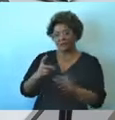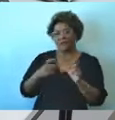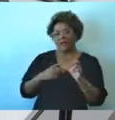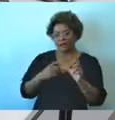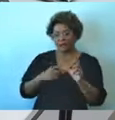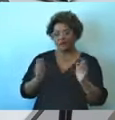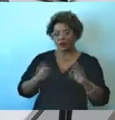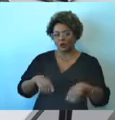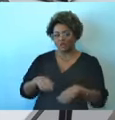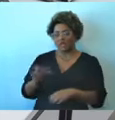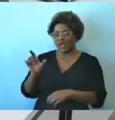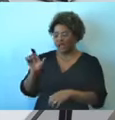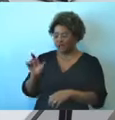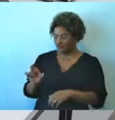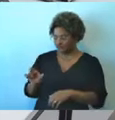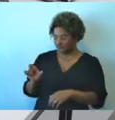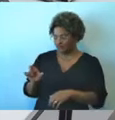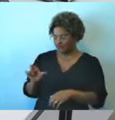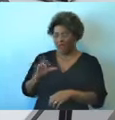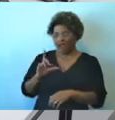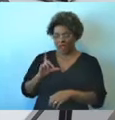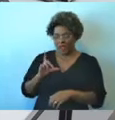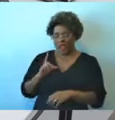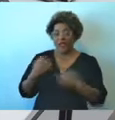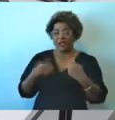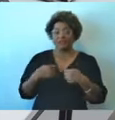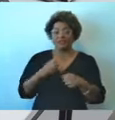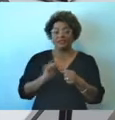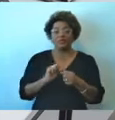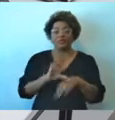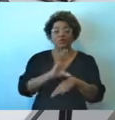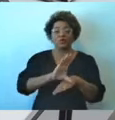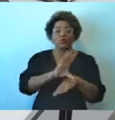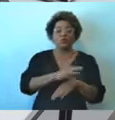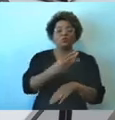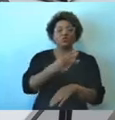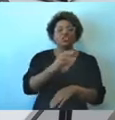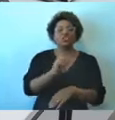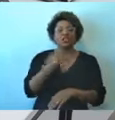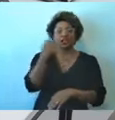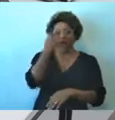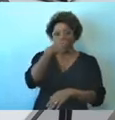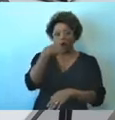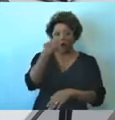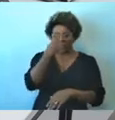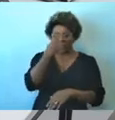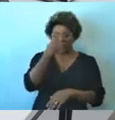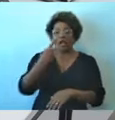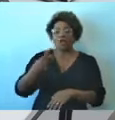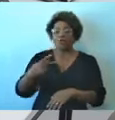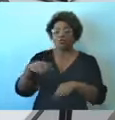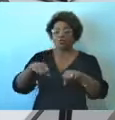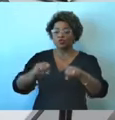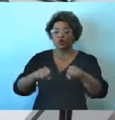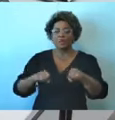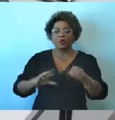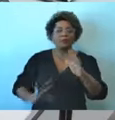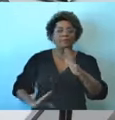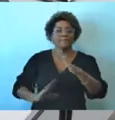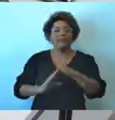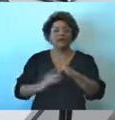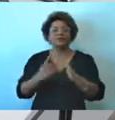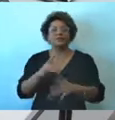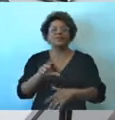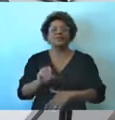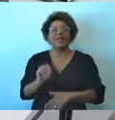tinha que ter um curso de 30 horas aulas, sua moto tem que estar com 10 anos de uso, não pode ter mais de 10 anos, você tem que ter 2